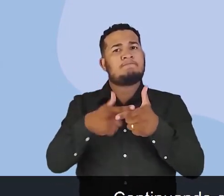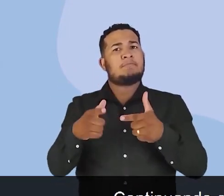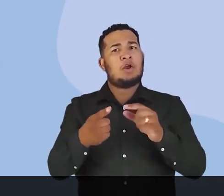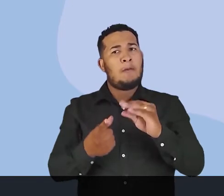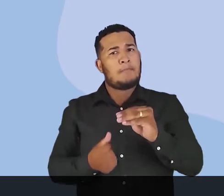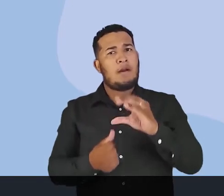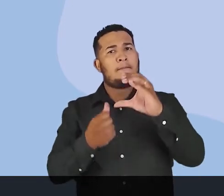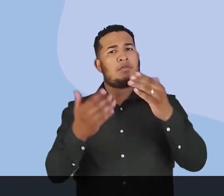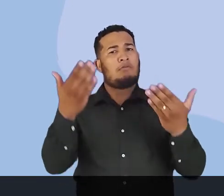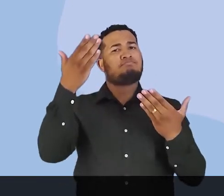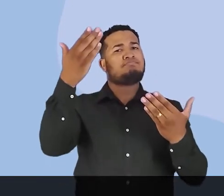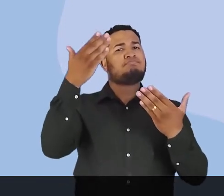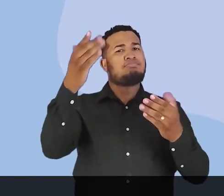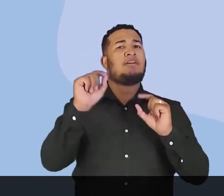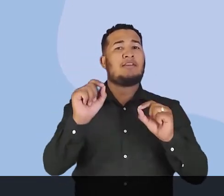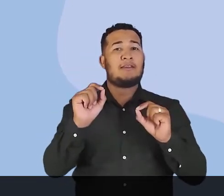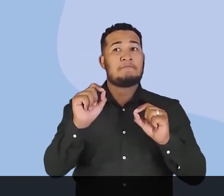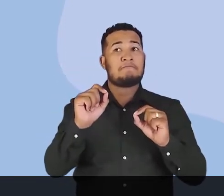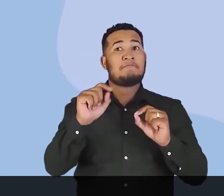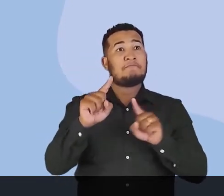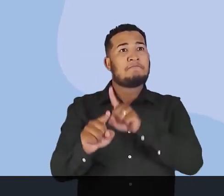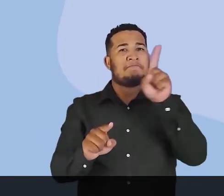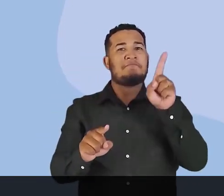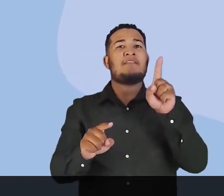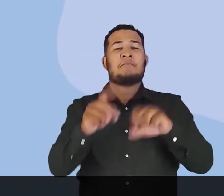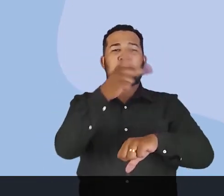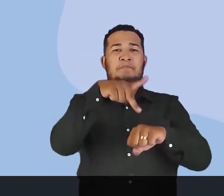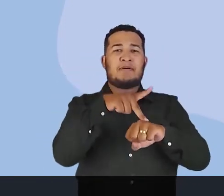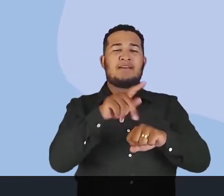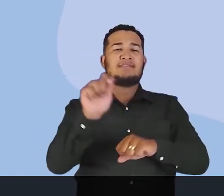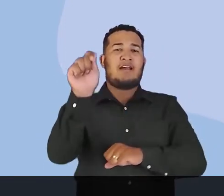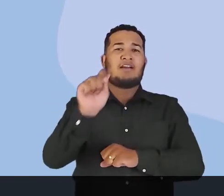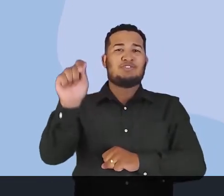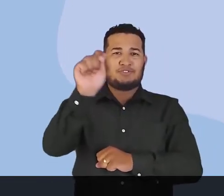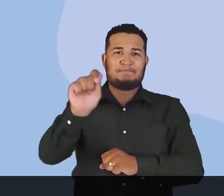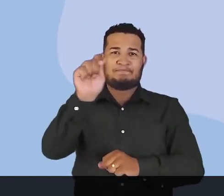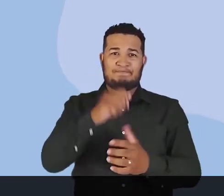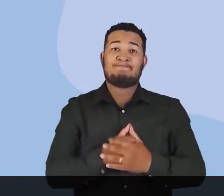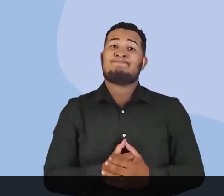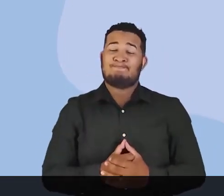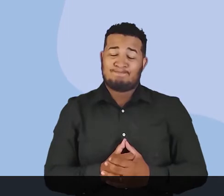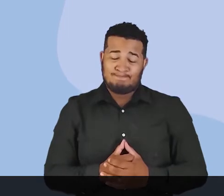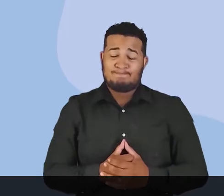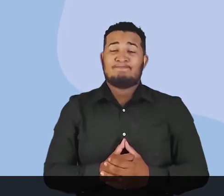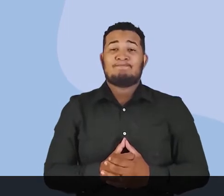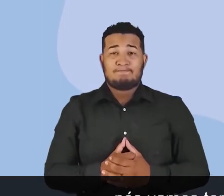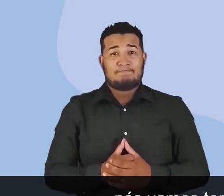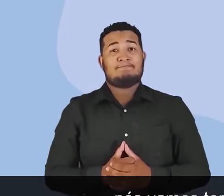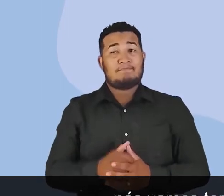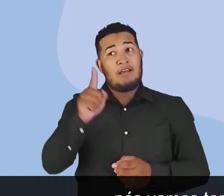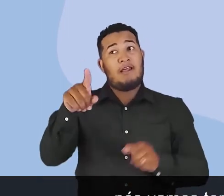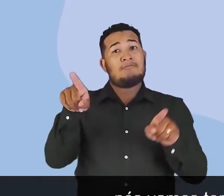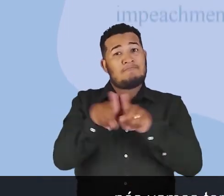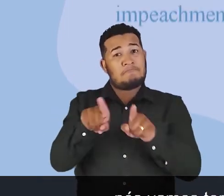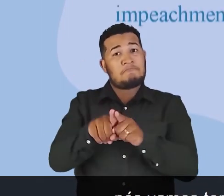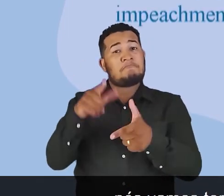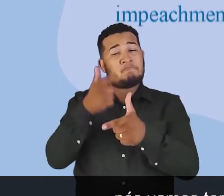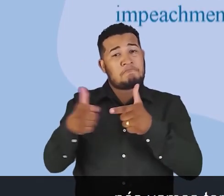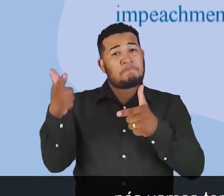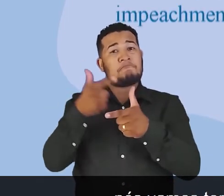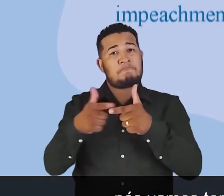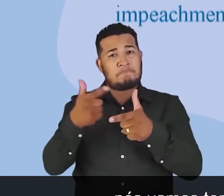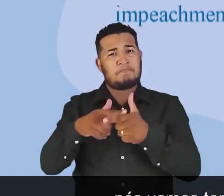teve grandes problemas com o capital especulativo? A nossa irmã Argentina, claro, né? Nós vamos ter aí um